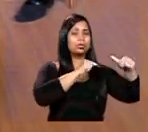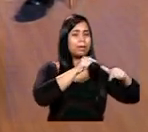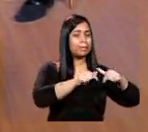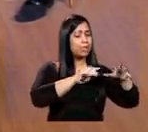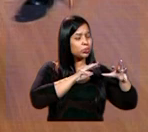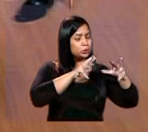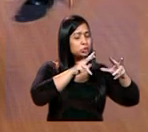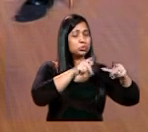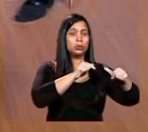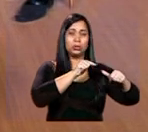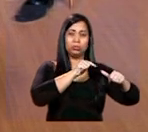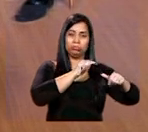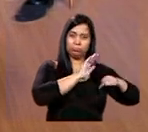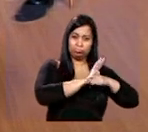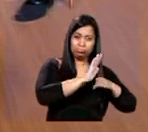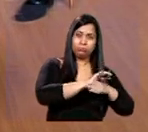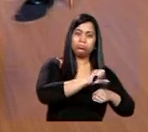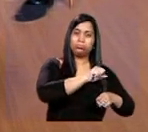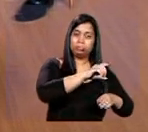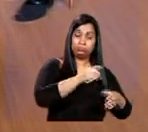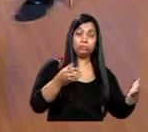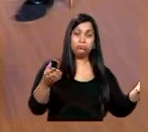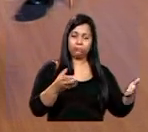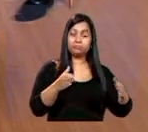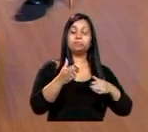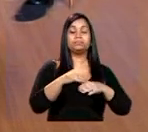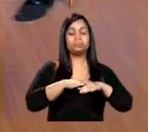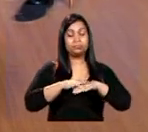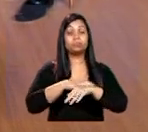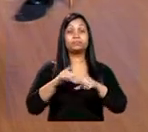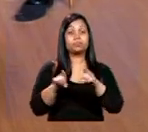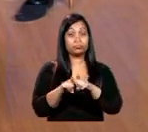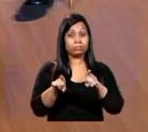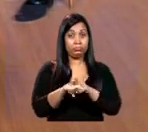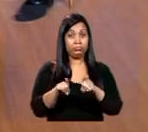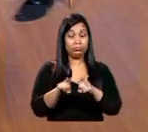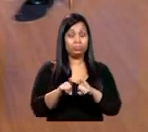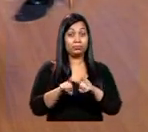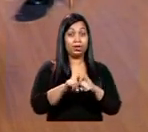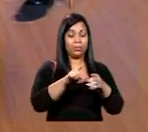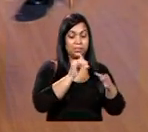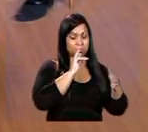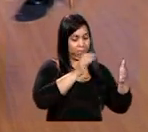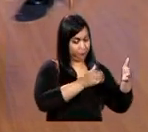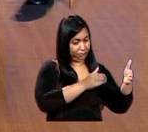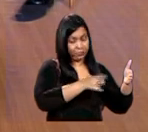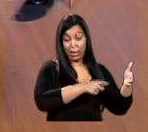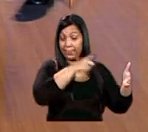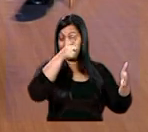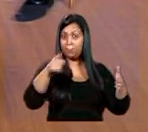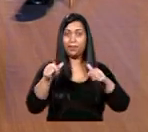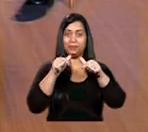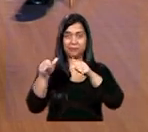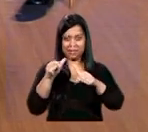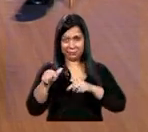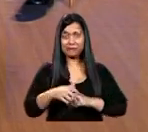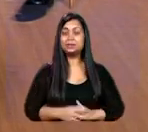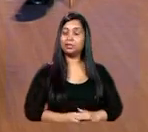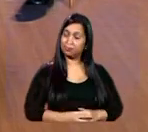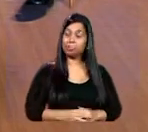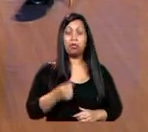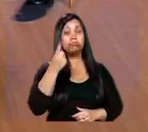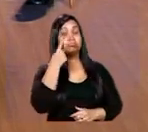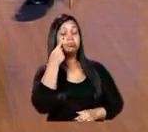do todo o serviço prestado pelo SAD, e agora a gente vai conversar também sobre o depois desse serviço, né, Andréia? A gente viu